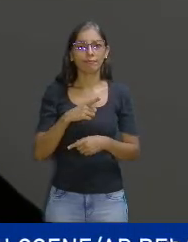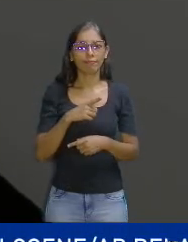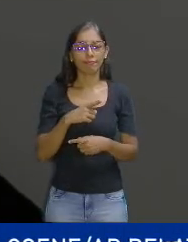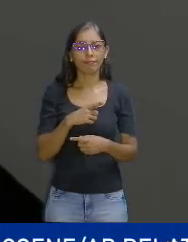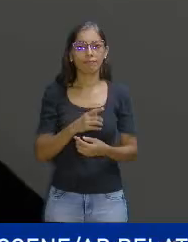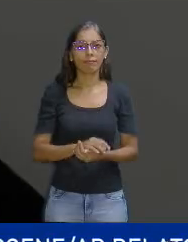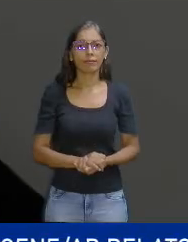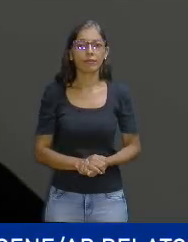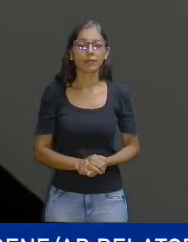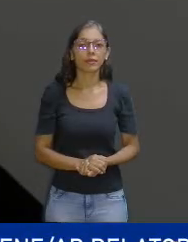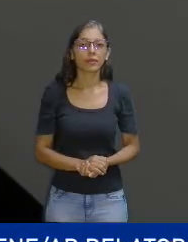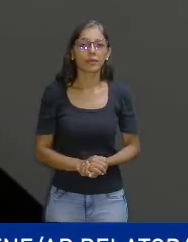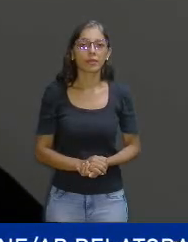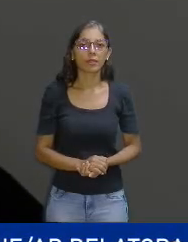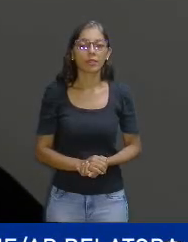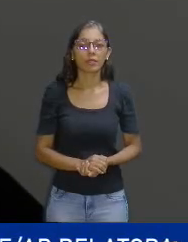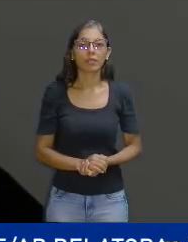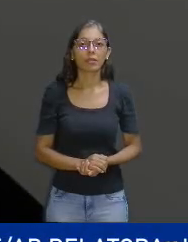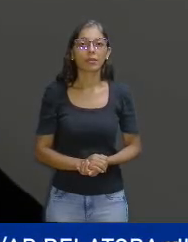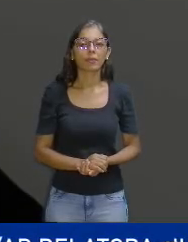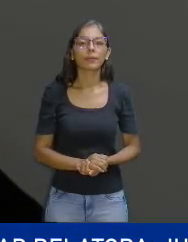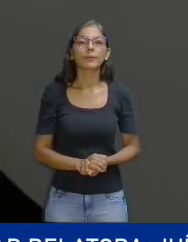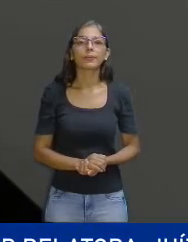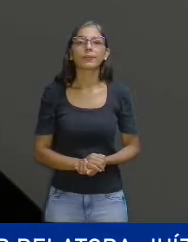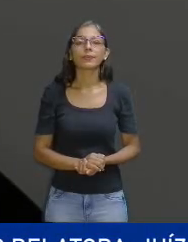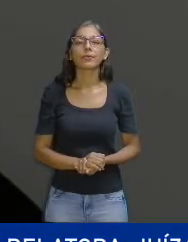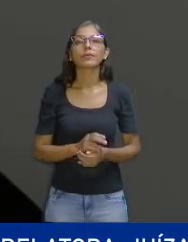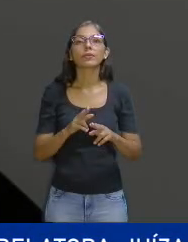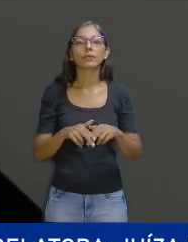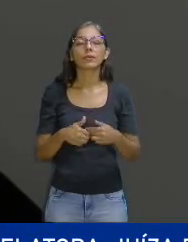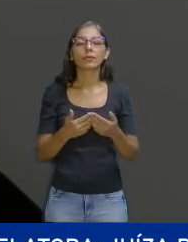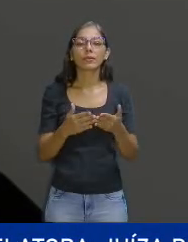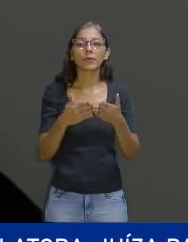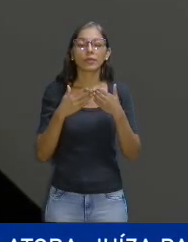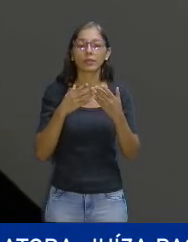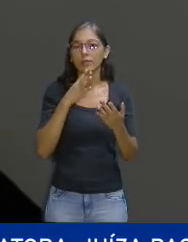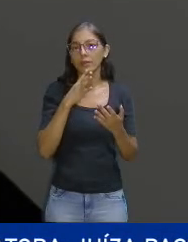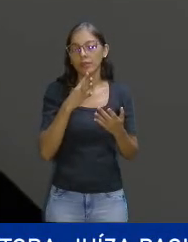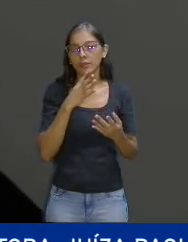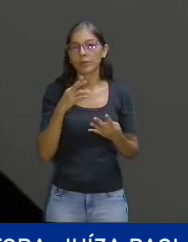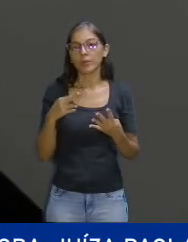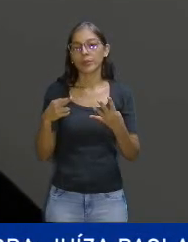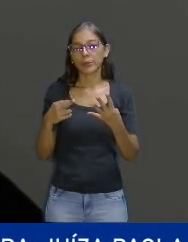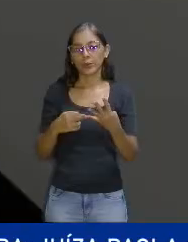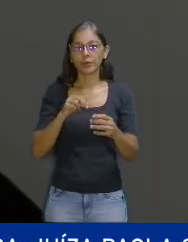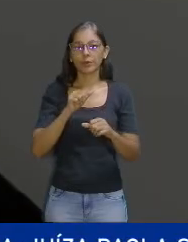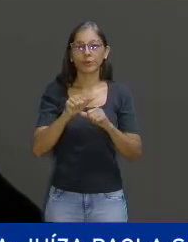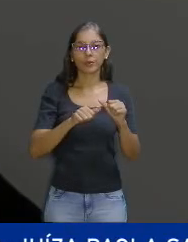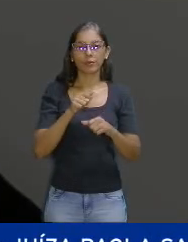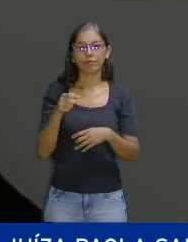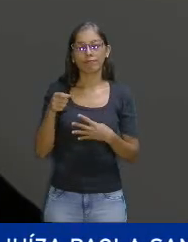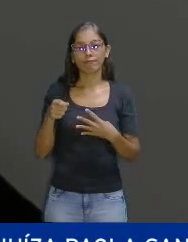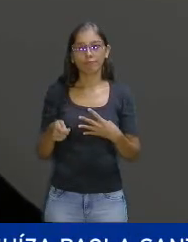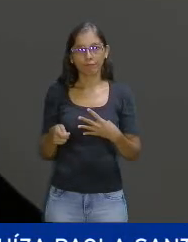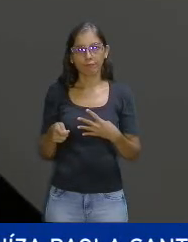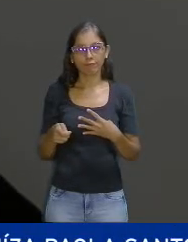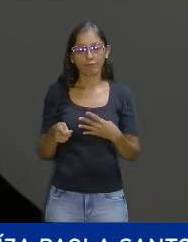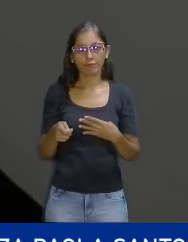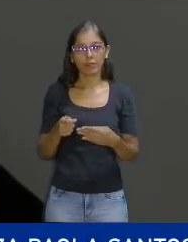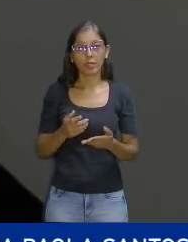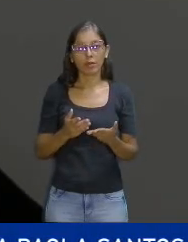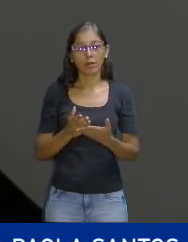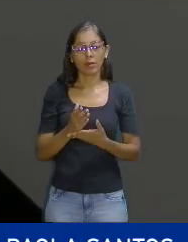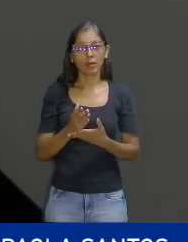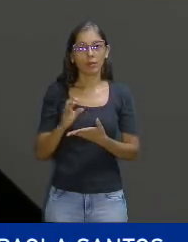contas final. Ao final, requereu o conhecimento e provimento do recurso para que seja reformada a sentença e aprovada as contas do